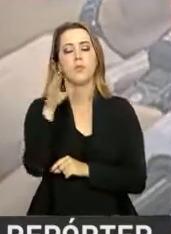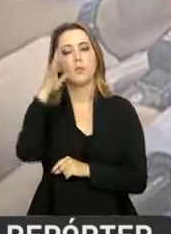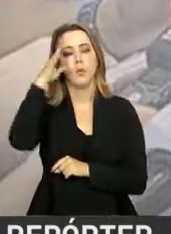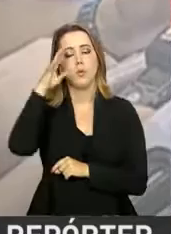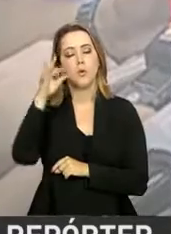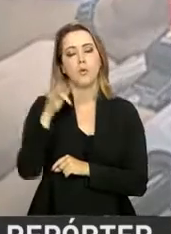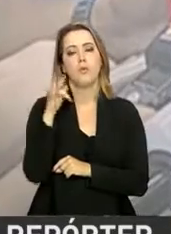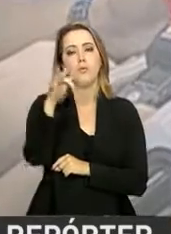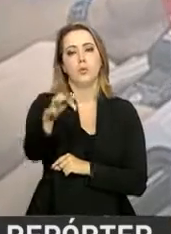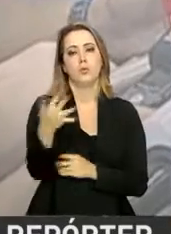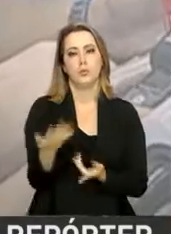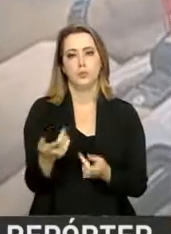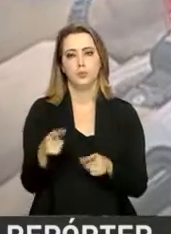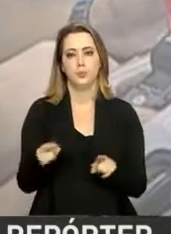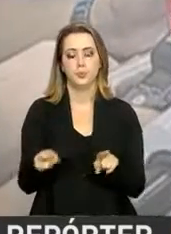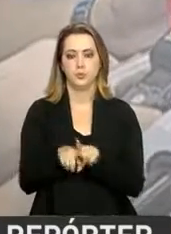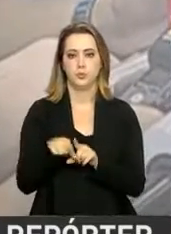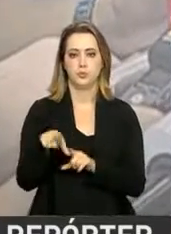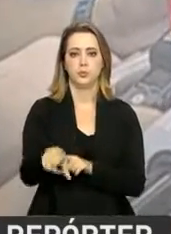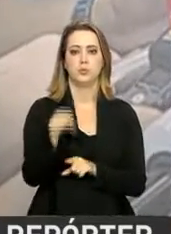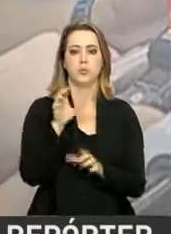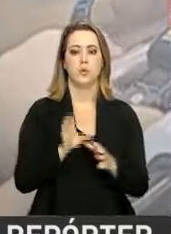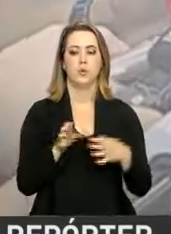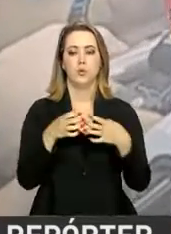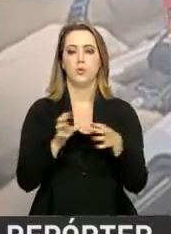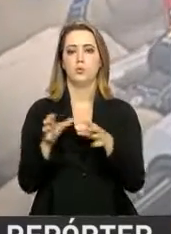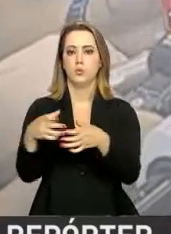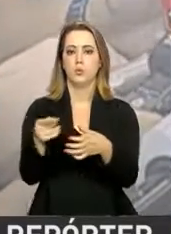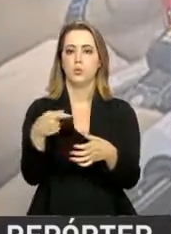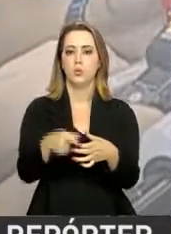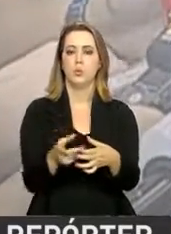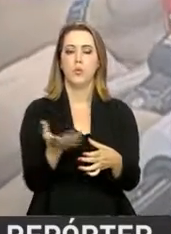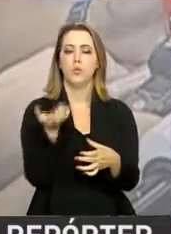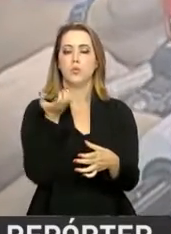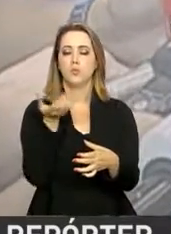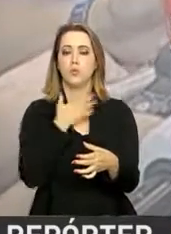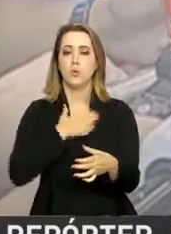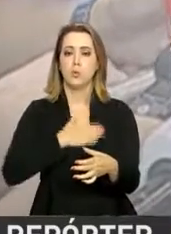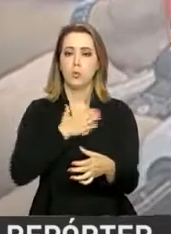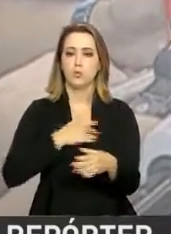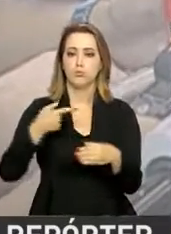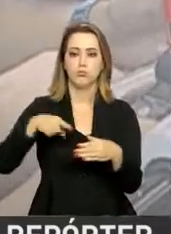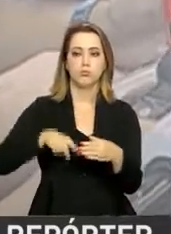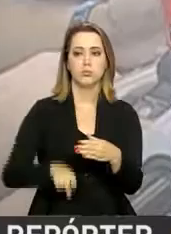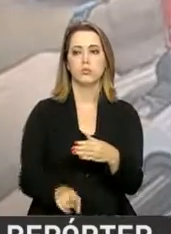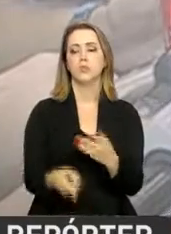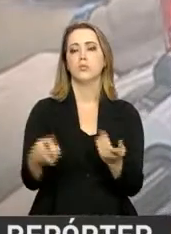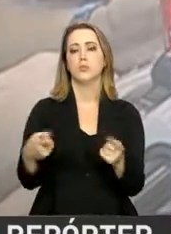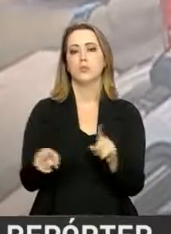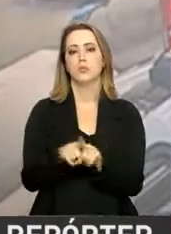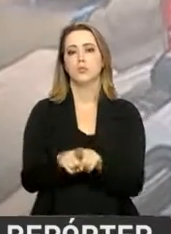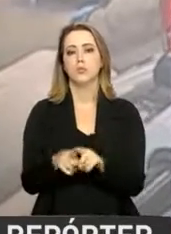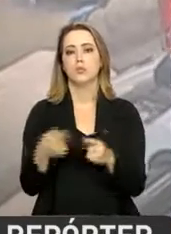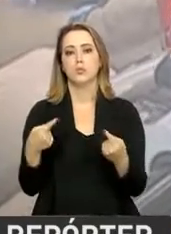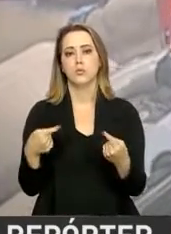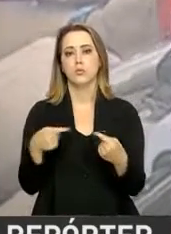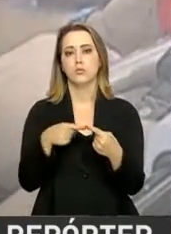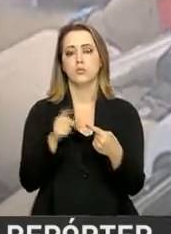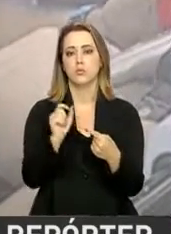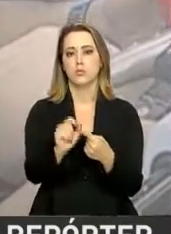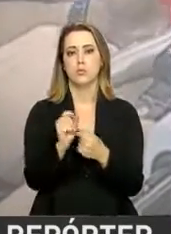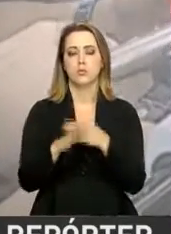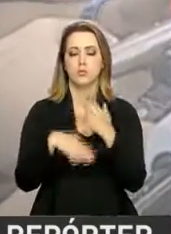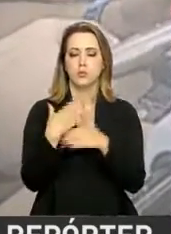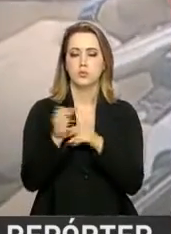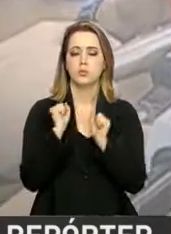escolher aquelas áreas onde ele terá maior profundamento em termos de cenário formativo para